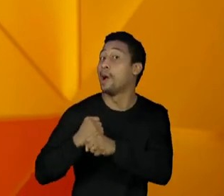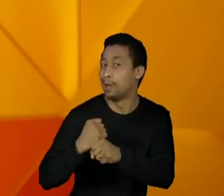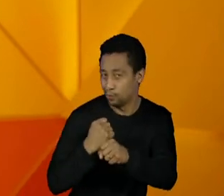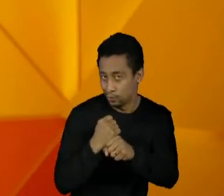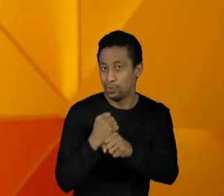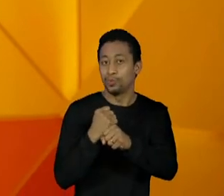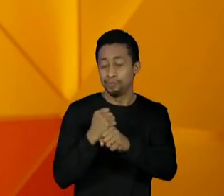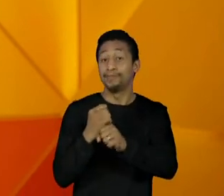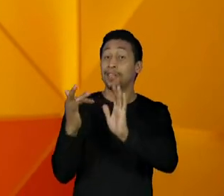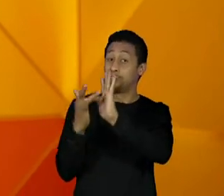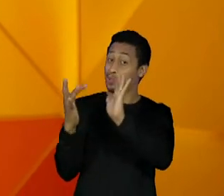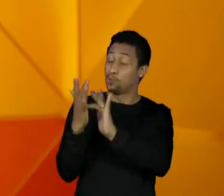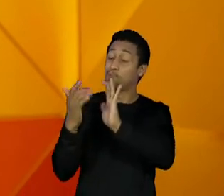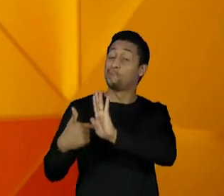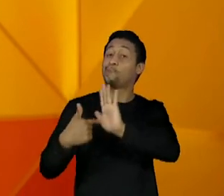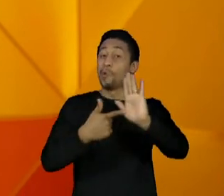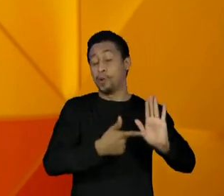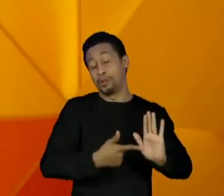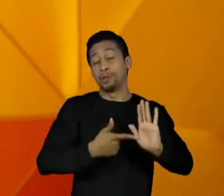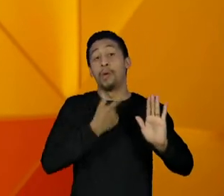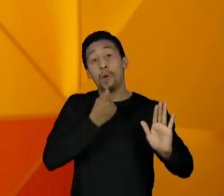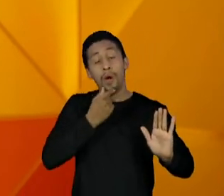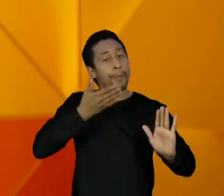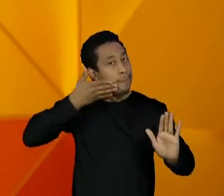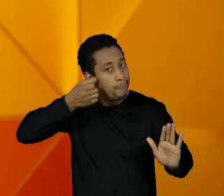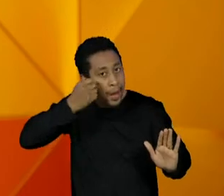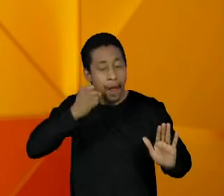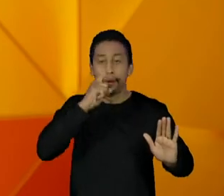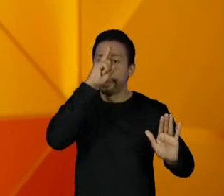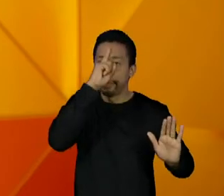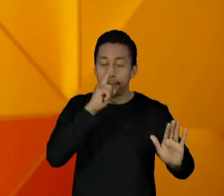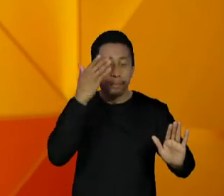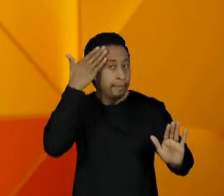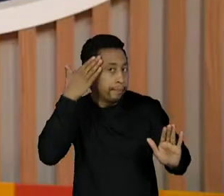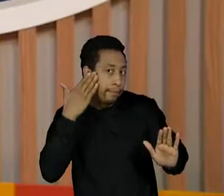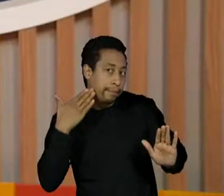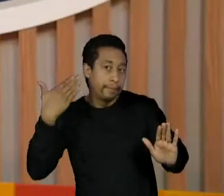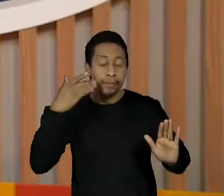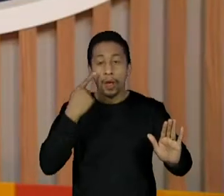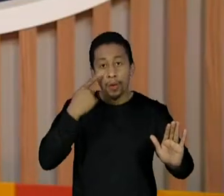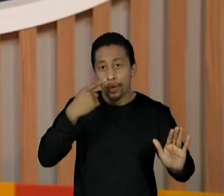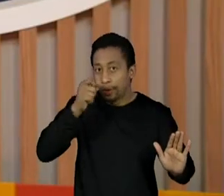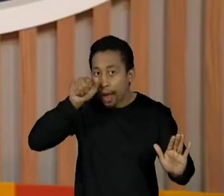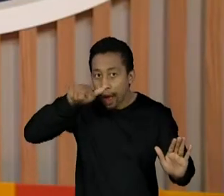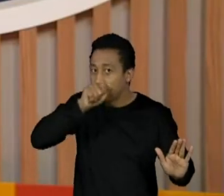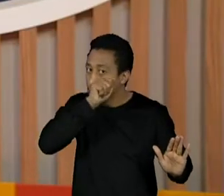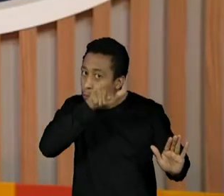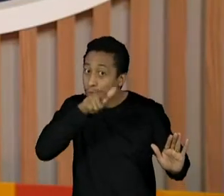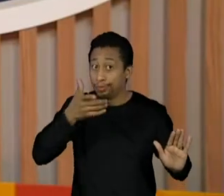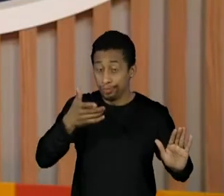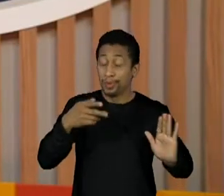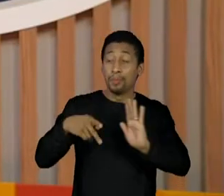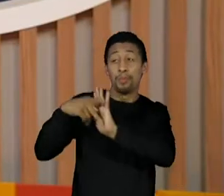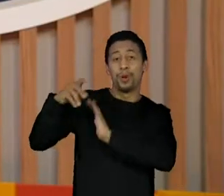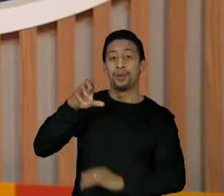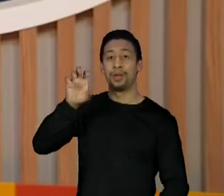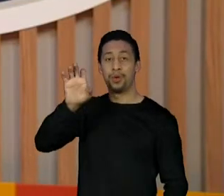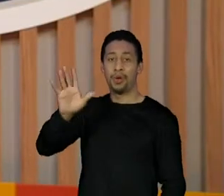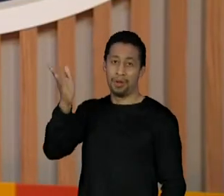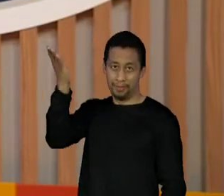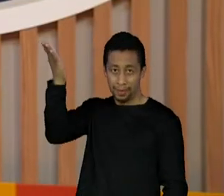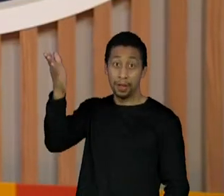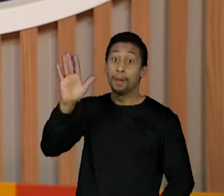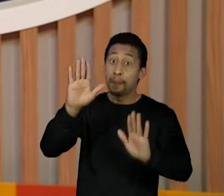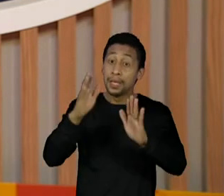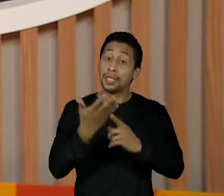eurocêntrica. Um homem branco, de olhos claros, cabelos compridos. Mas a tecnologia ajudou a reconstruir um rosto do